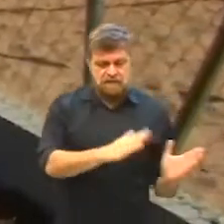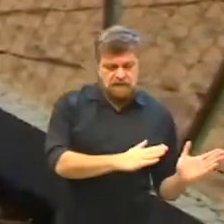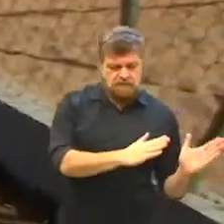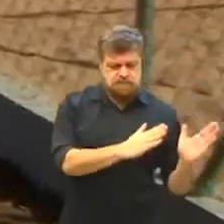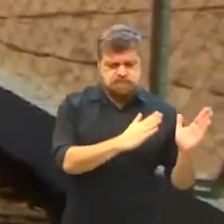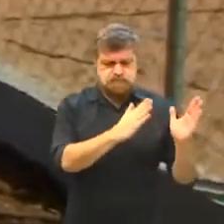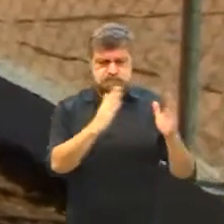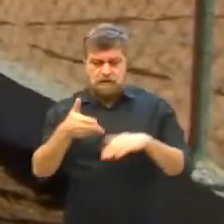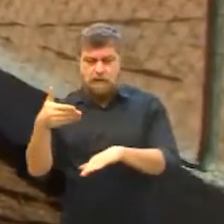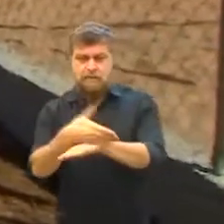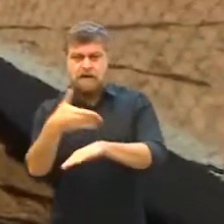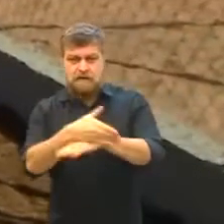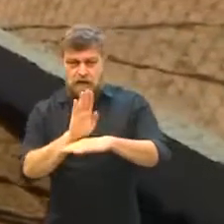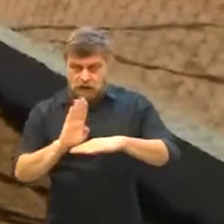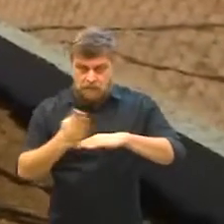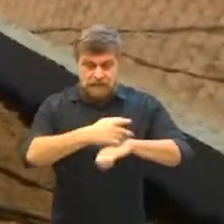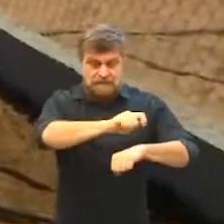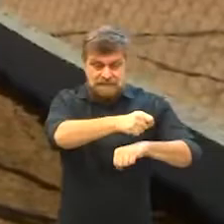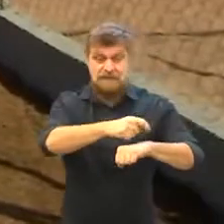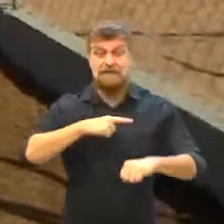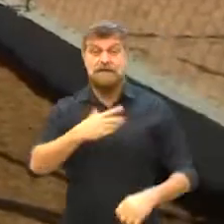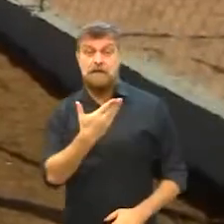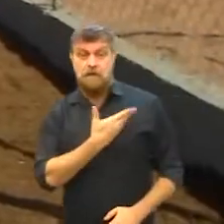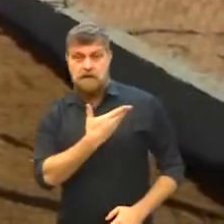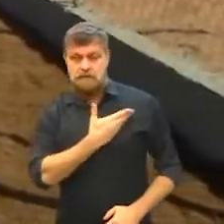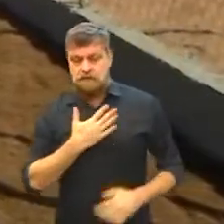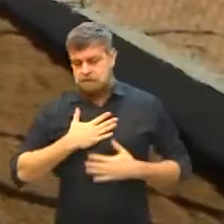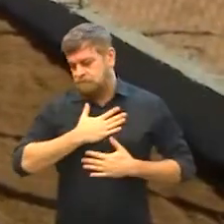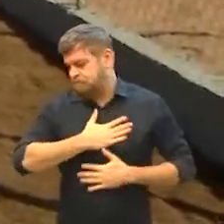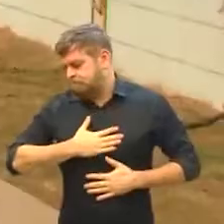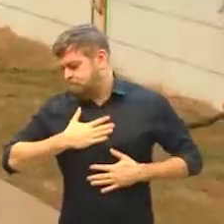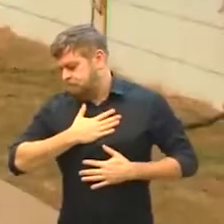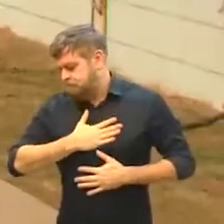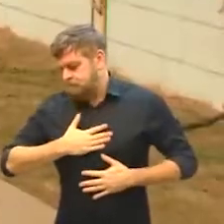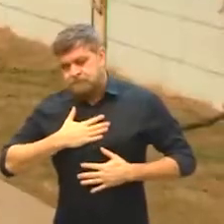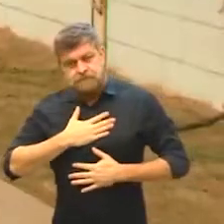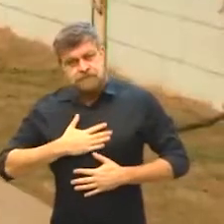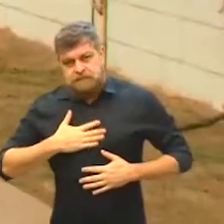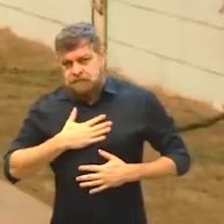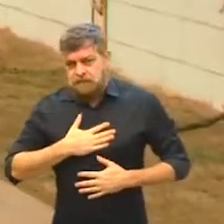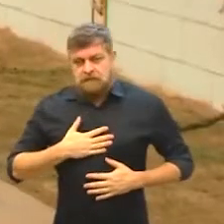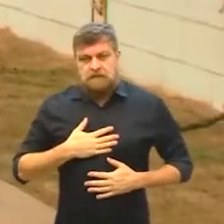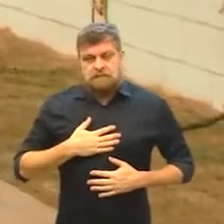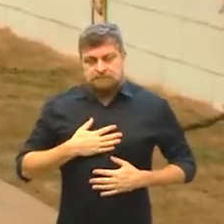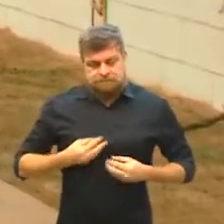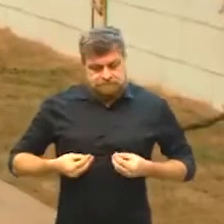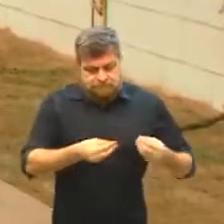vida eu frequentei São Pedro, tenho amigos aqui, e para mim é um grande